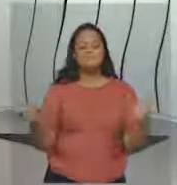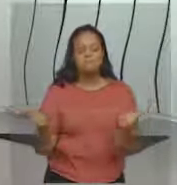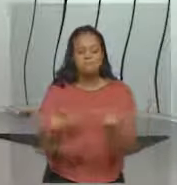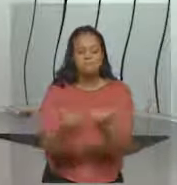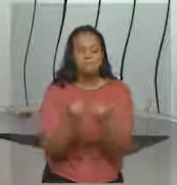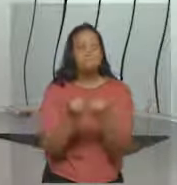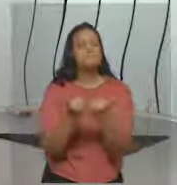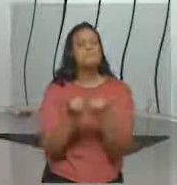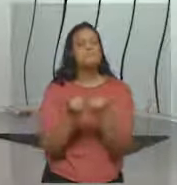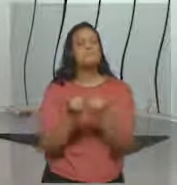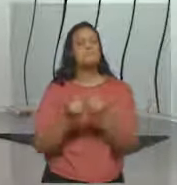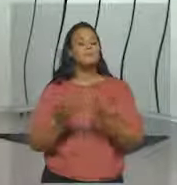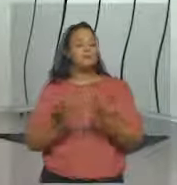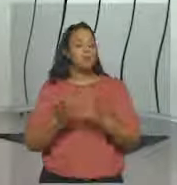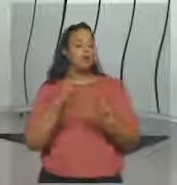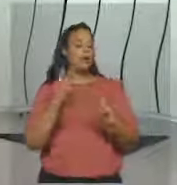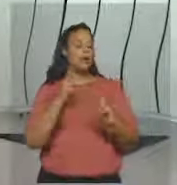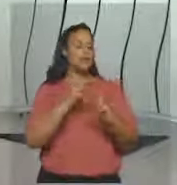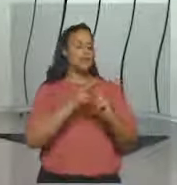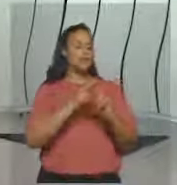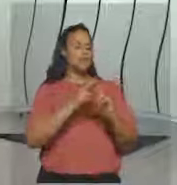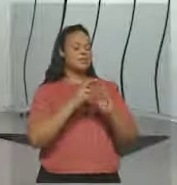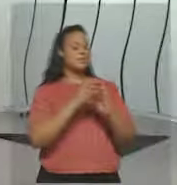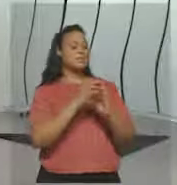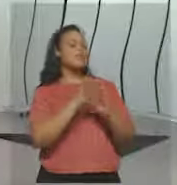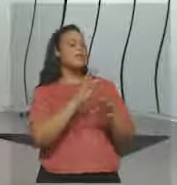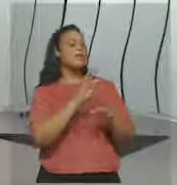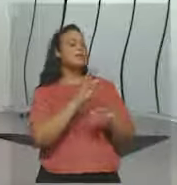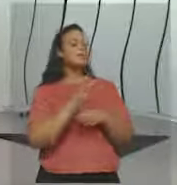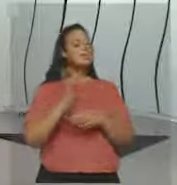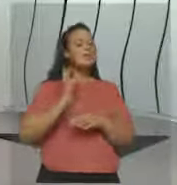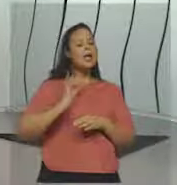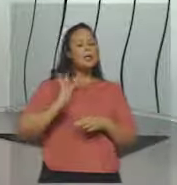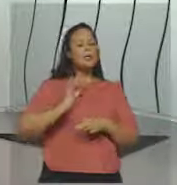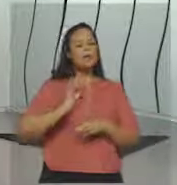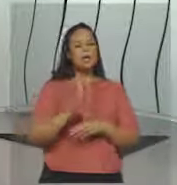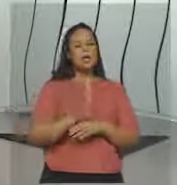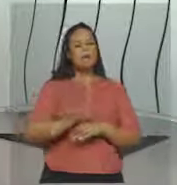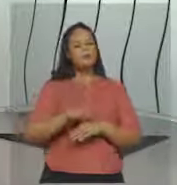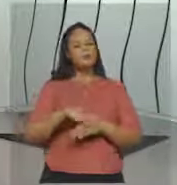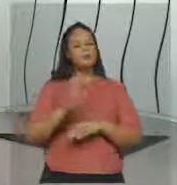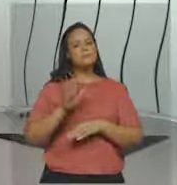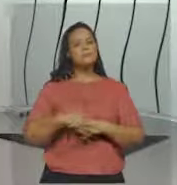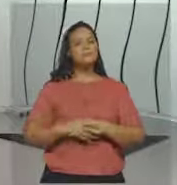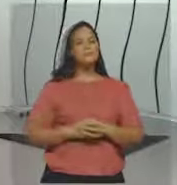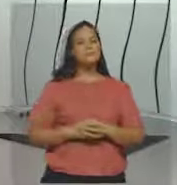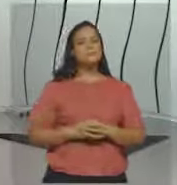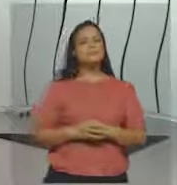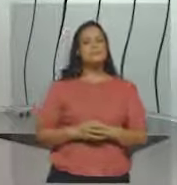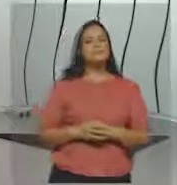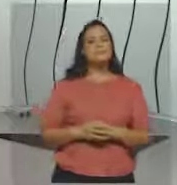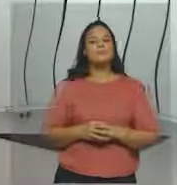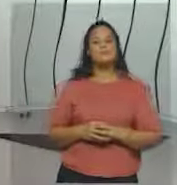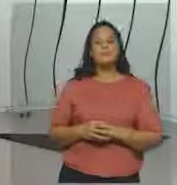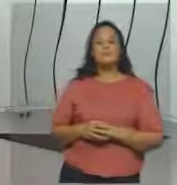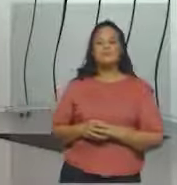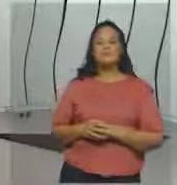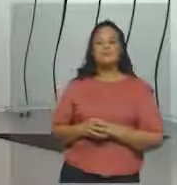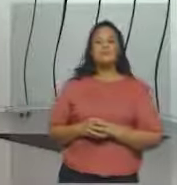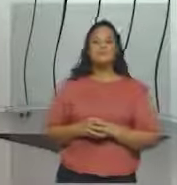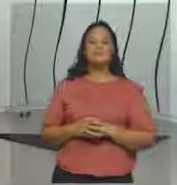agora numa representação esquemática, mais técnica. Agora com um circuito, perdão, voltou